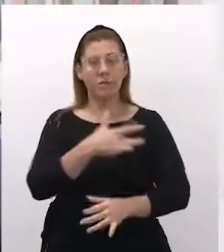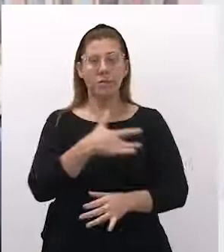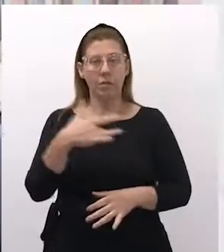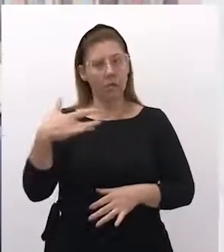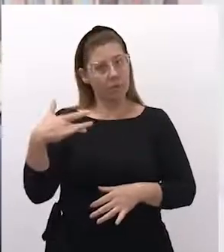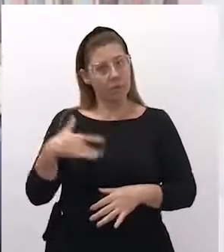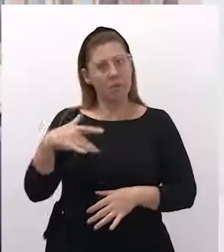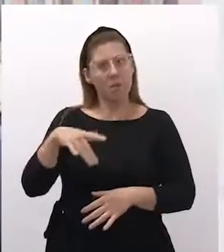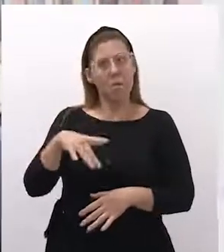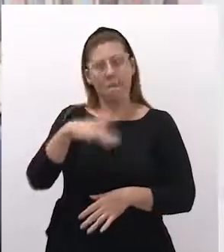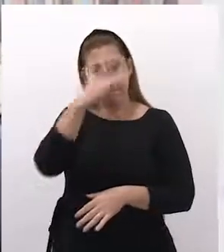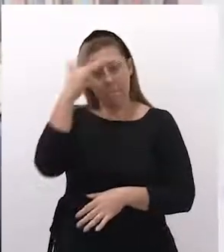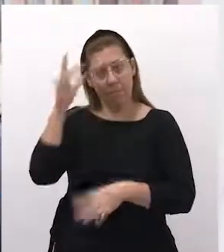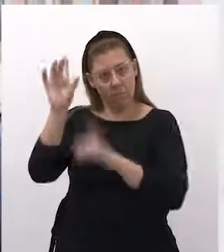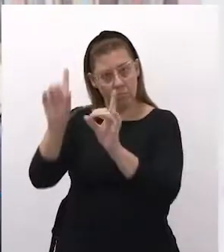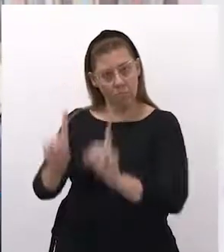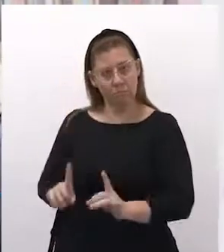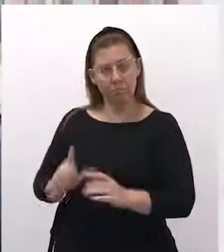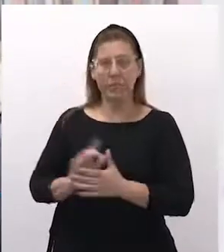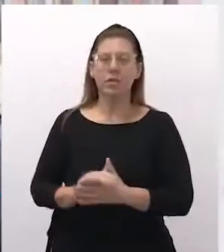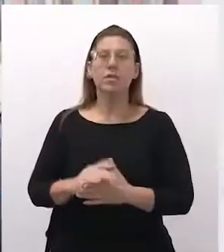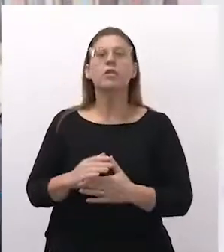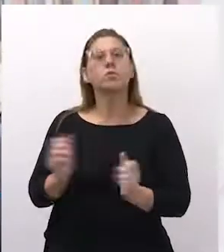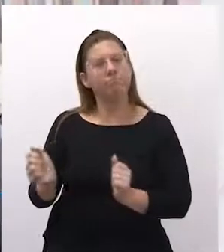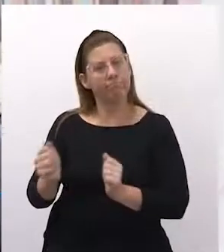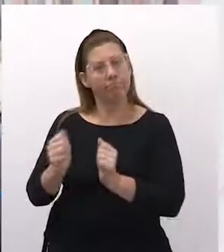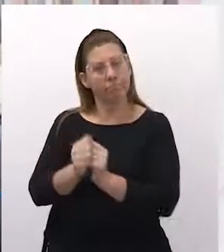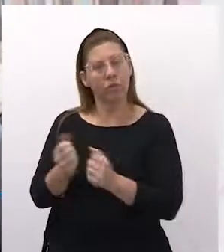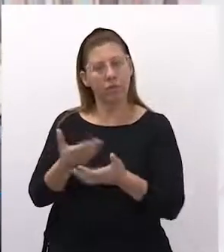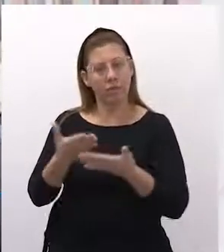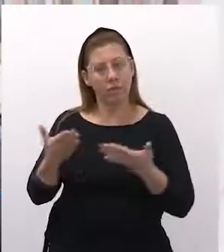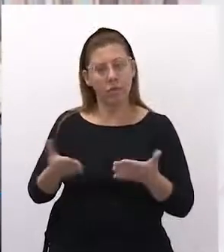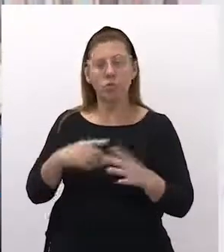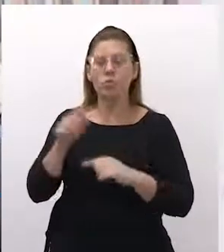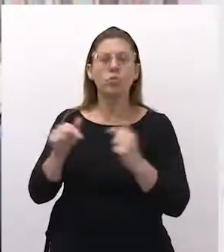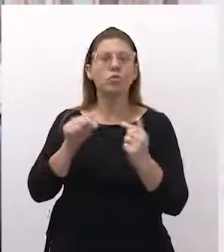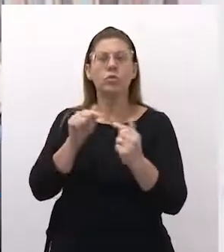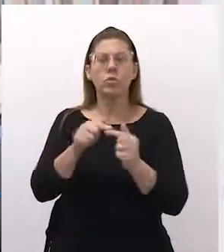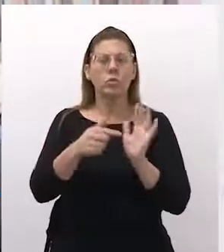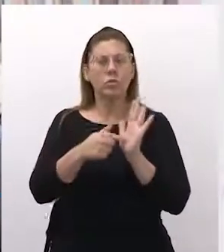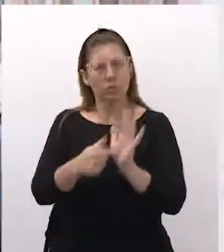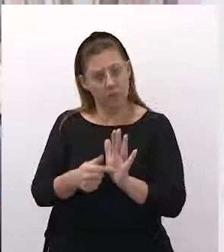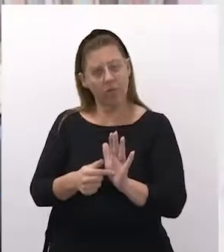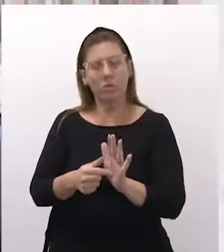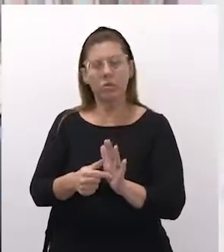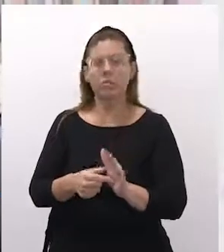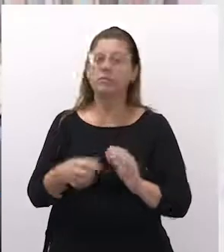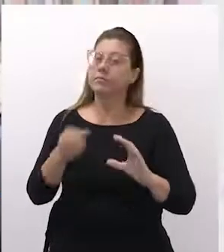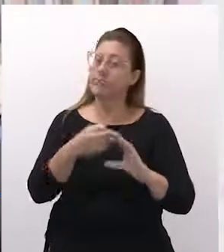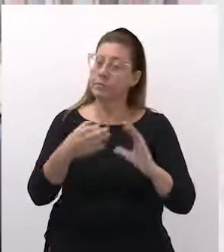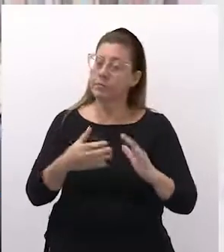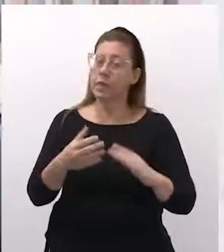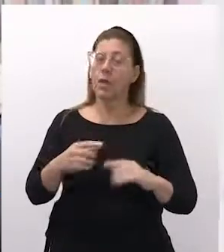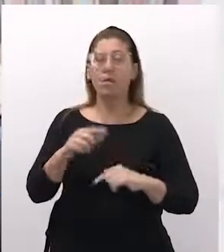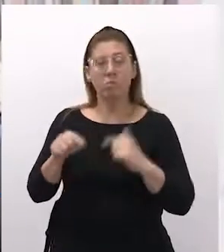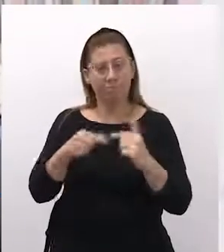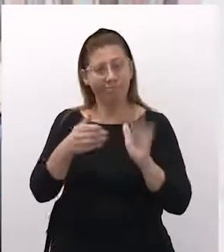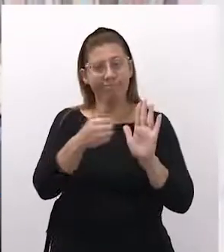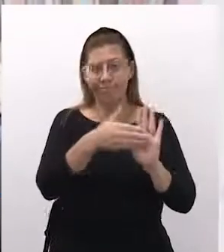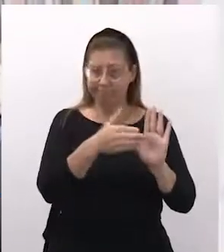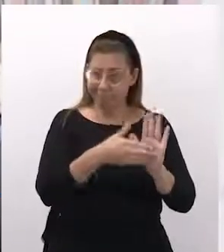e Pessoa com Deficiência. Nessa parceria, nós temos como objetivo trazer a vocês um conteúdo com uma abordagem de